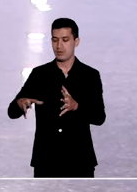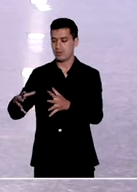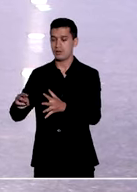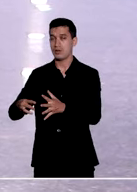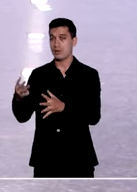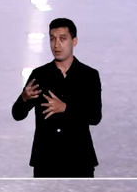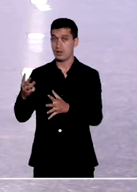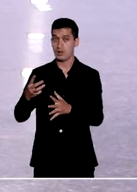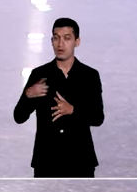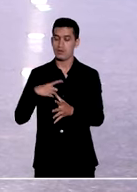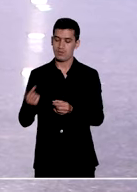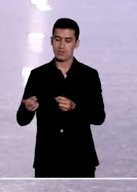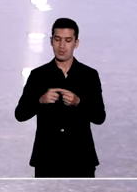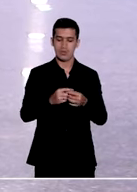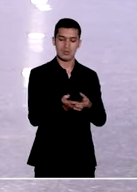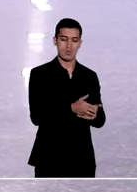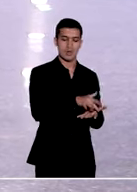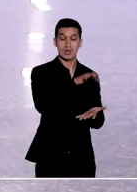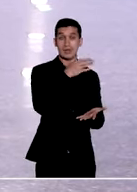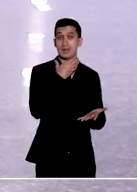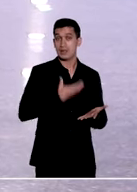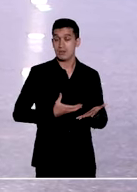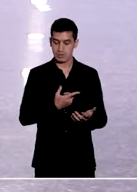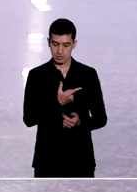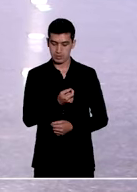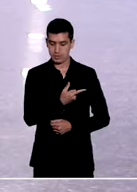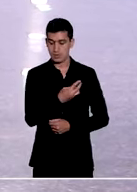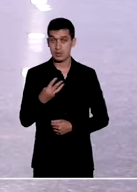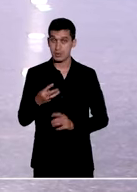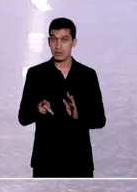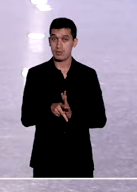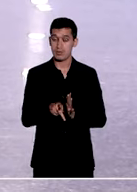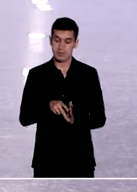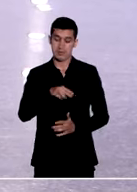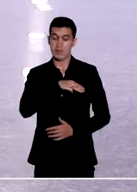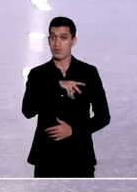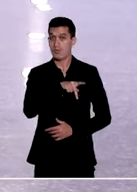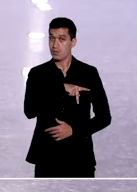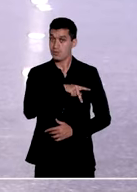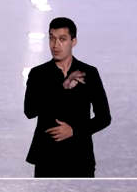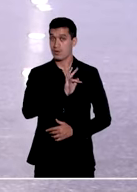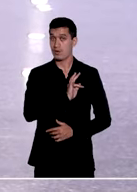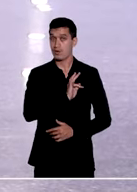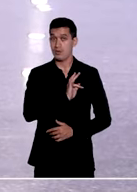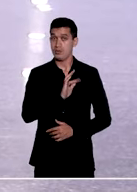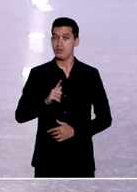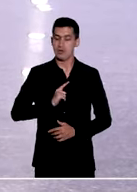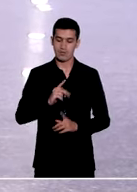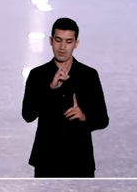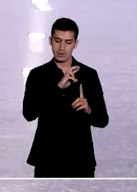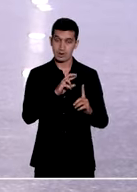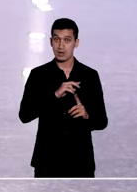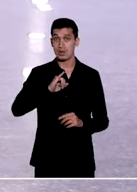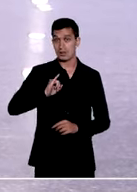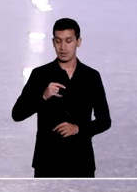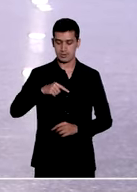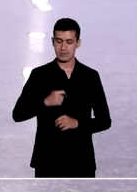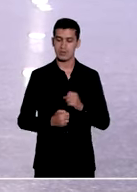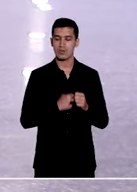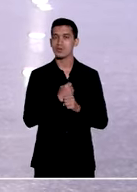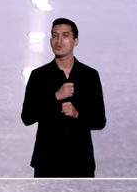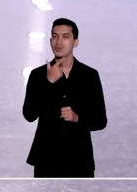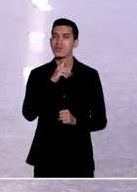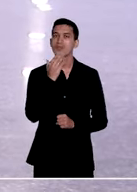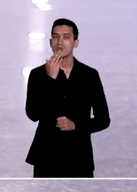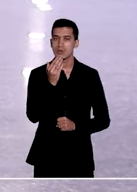autos em dezembro de 2023 para que o MPF se manifestasse e Em janeiro deste ano renovou o pedido mas